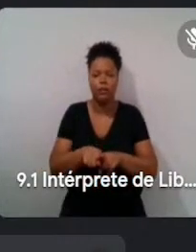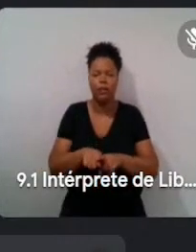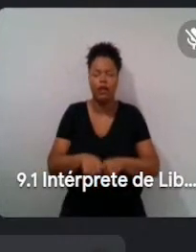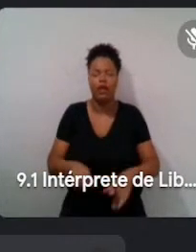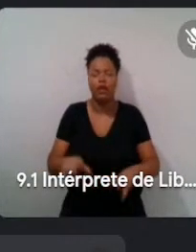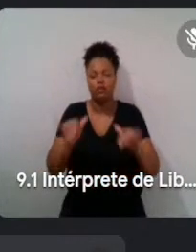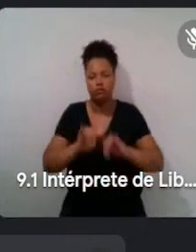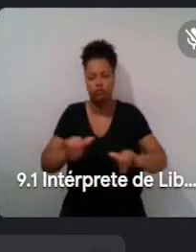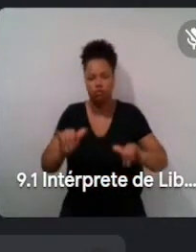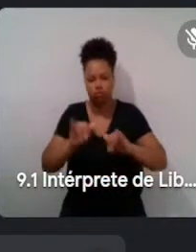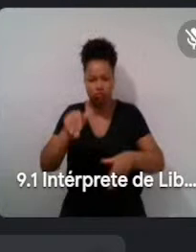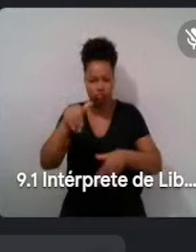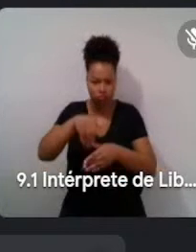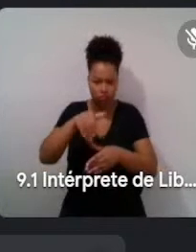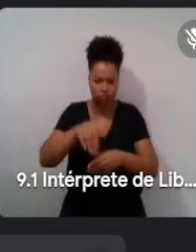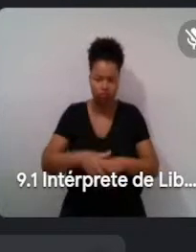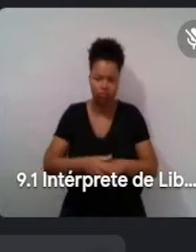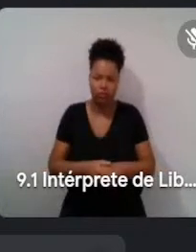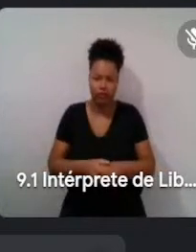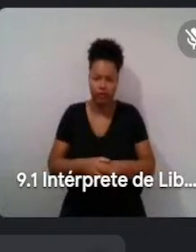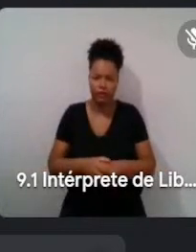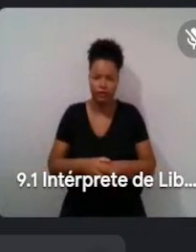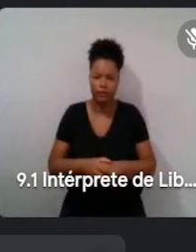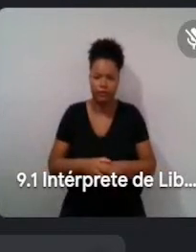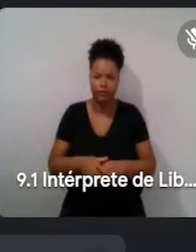enfrentamento aqui pelos órgãos que